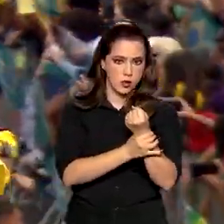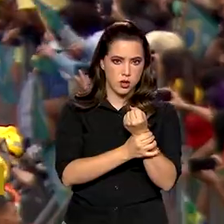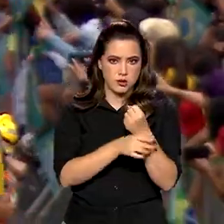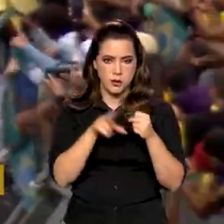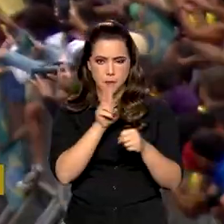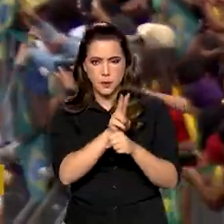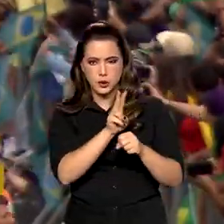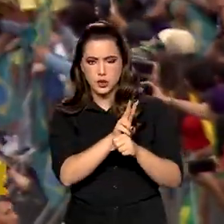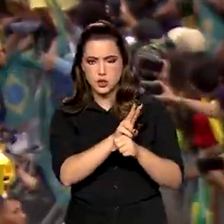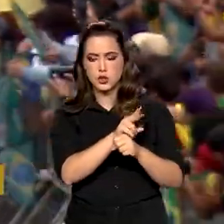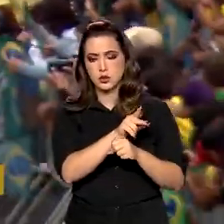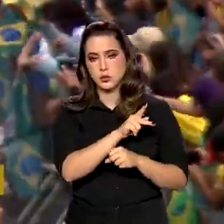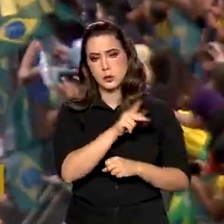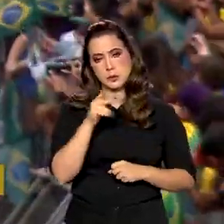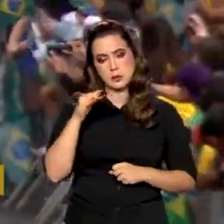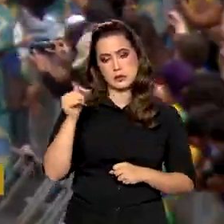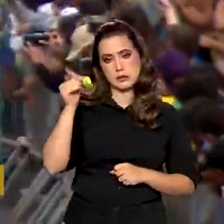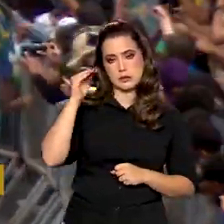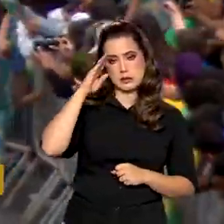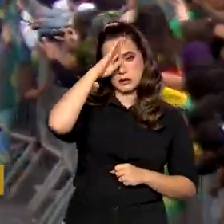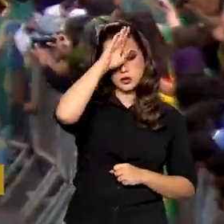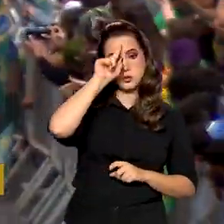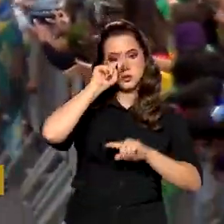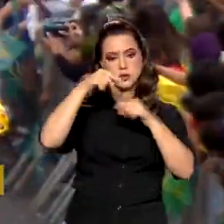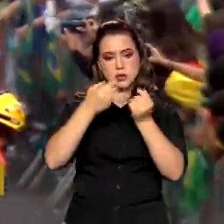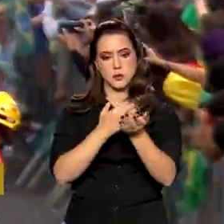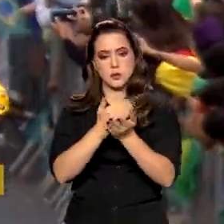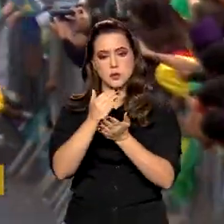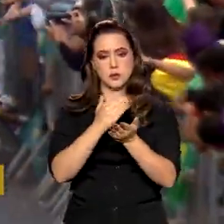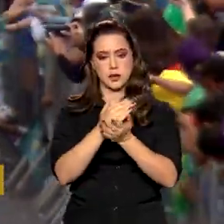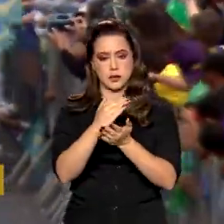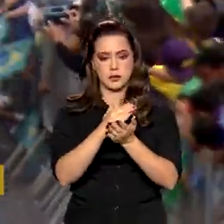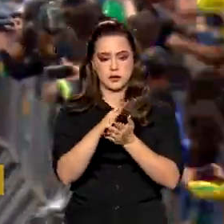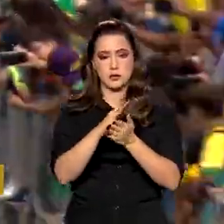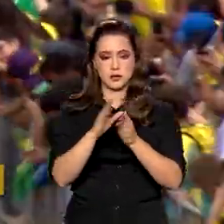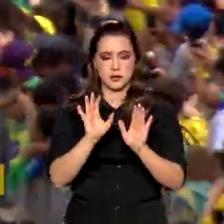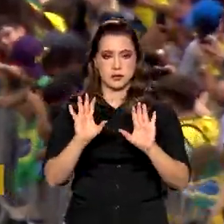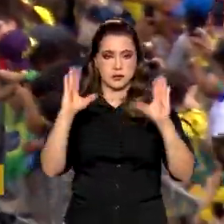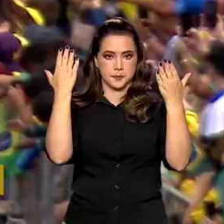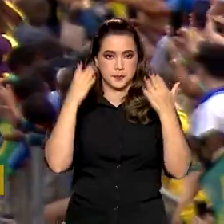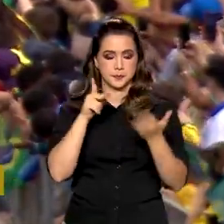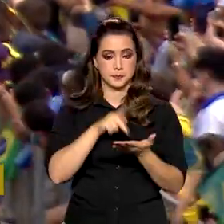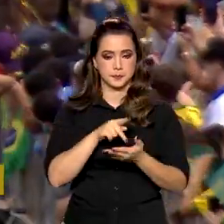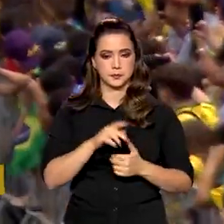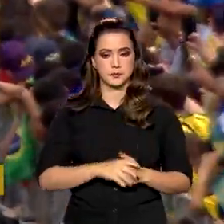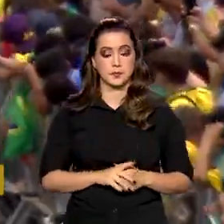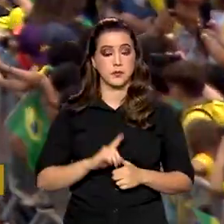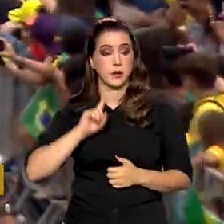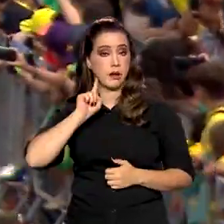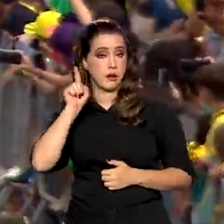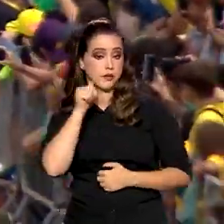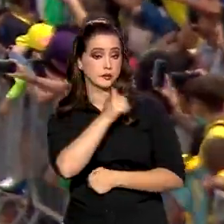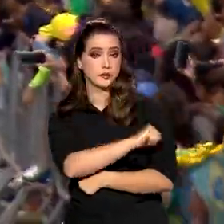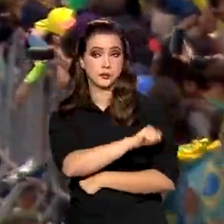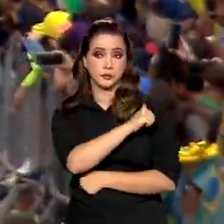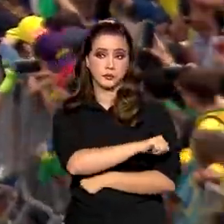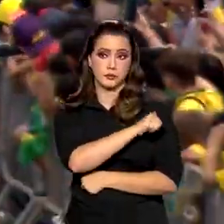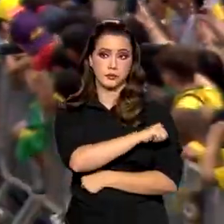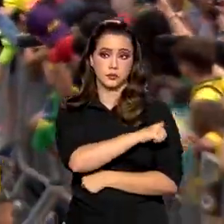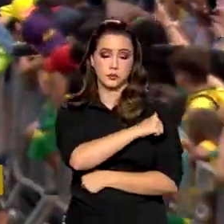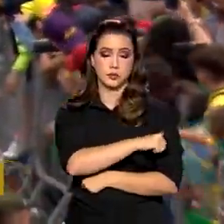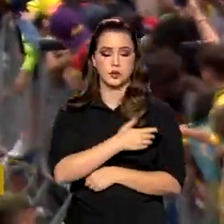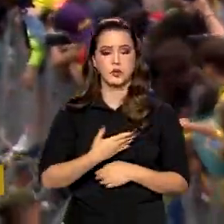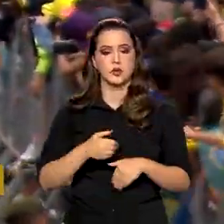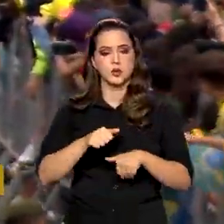ele segue para o palanque presidencial para darmos início então a esta cerimônia. No Rio de Janeiro, comandante, esse